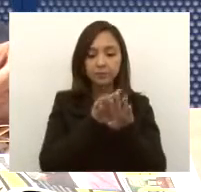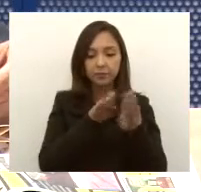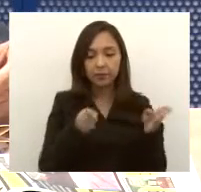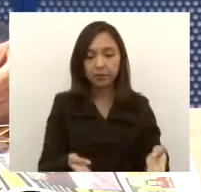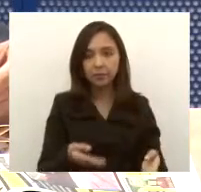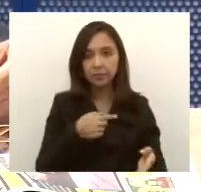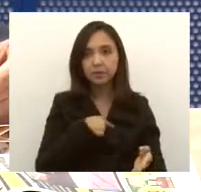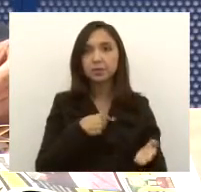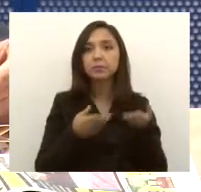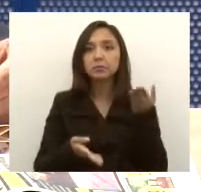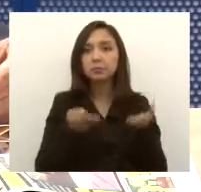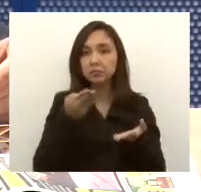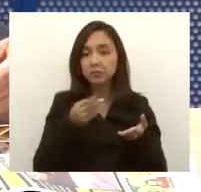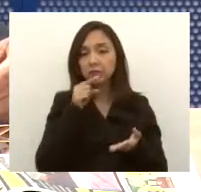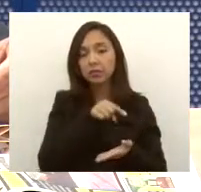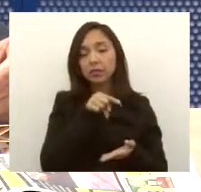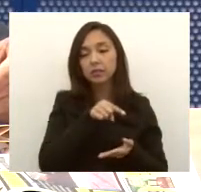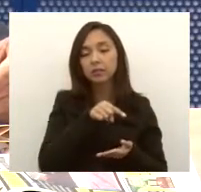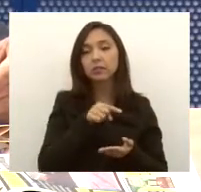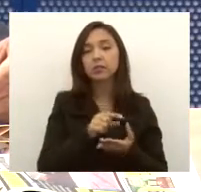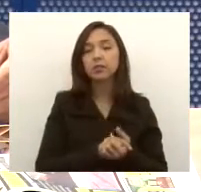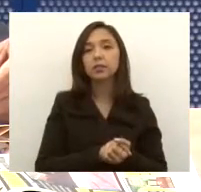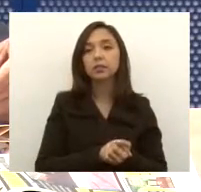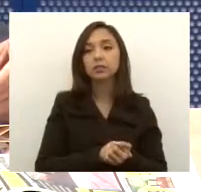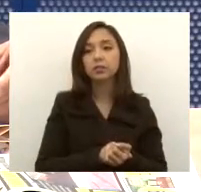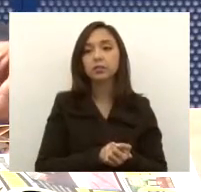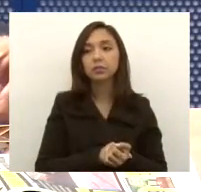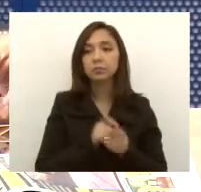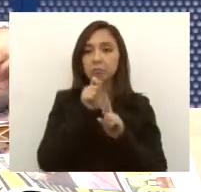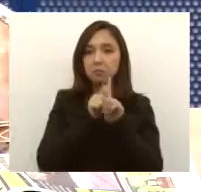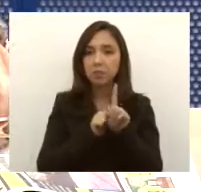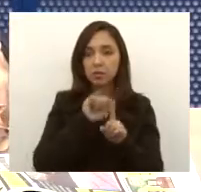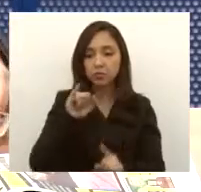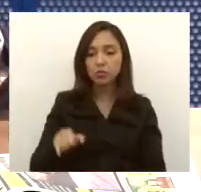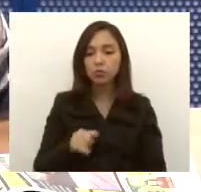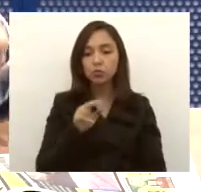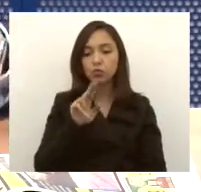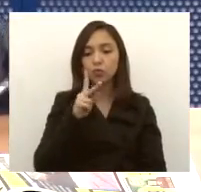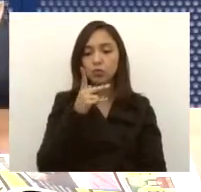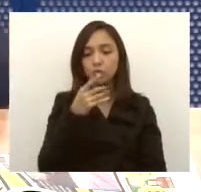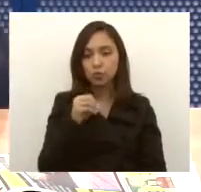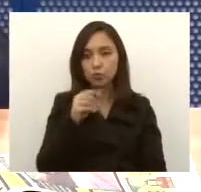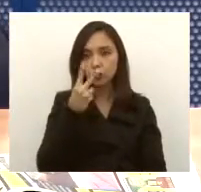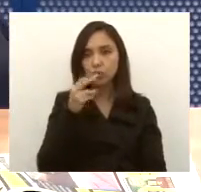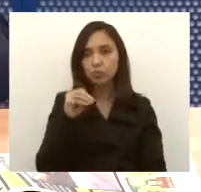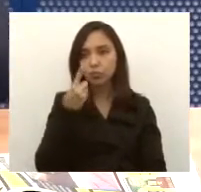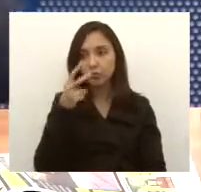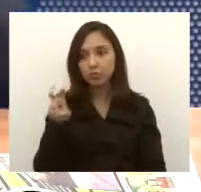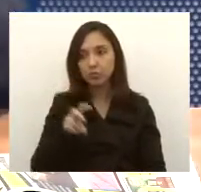a mesa o balancete do SAI relativo ao mês de julho de 2015.